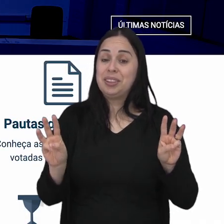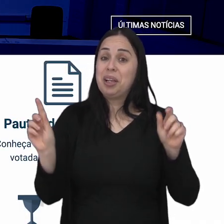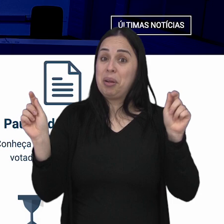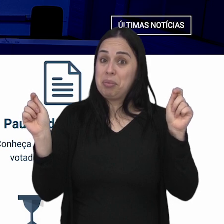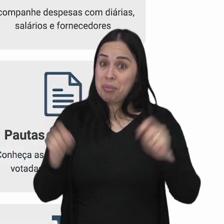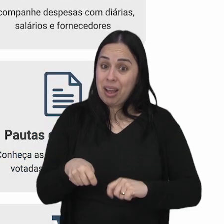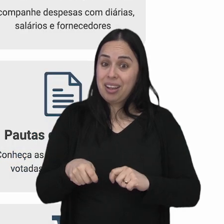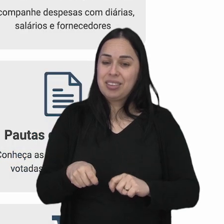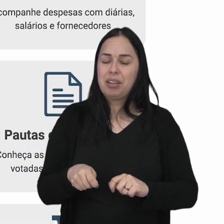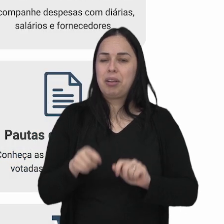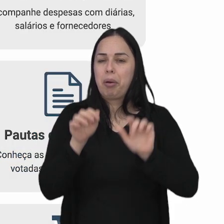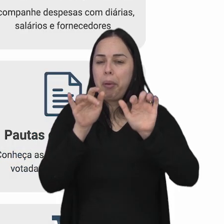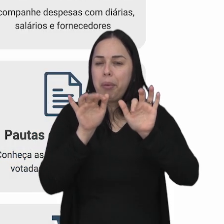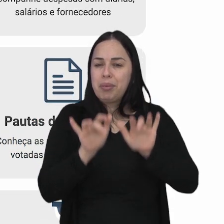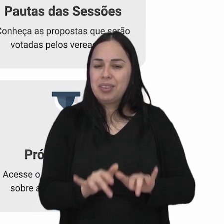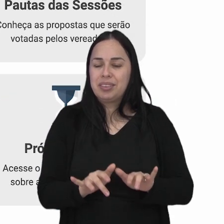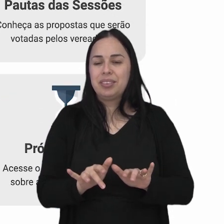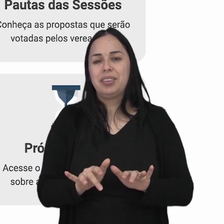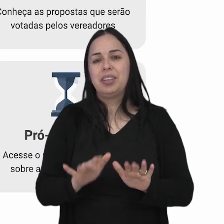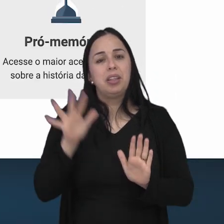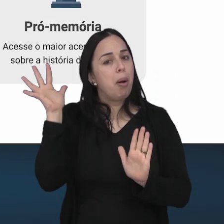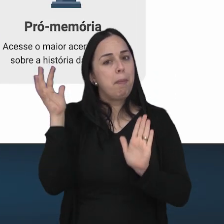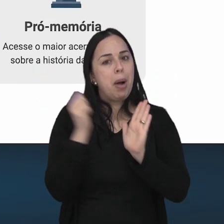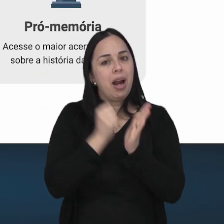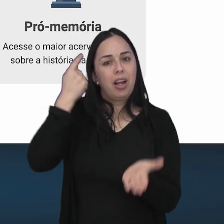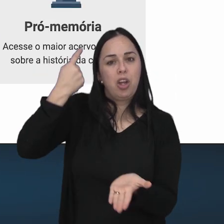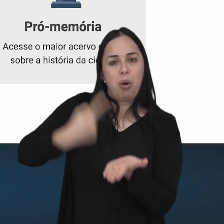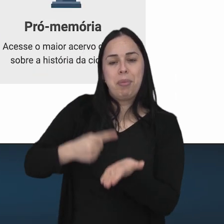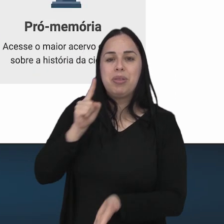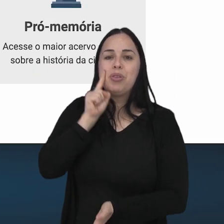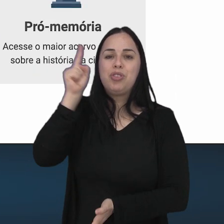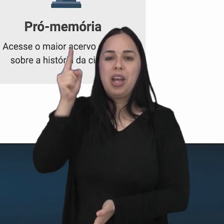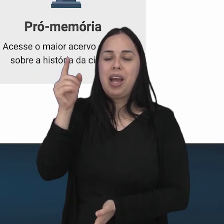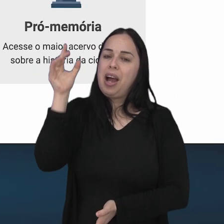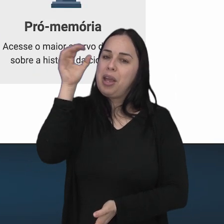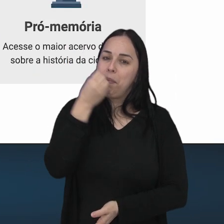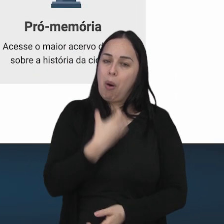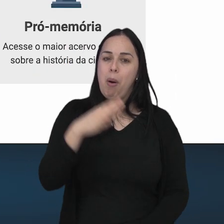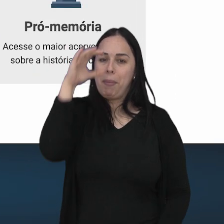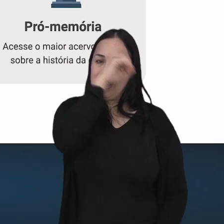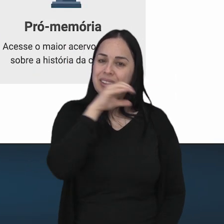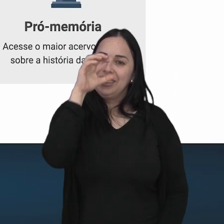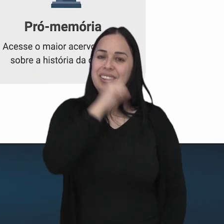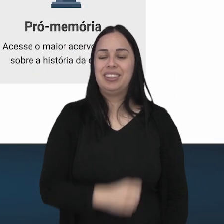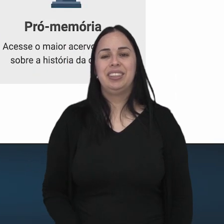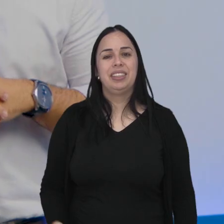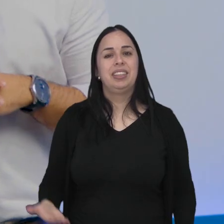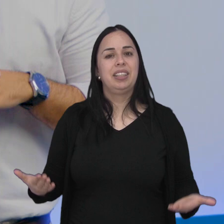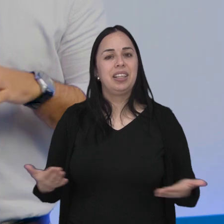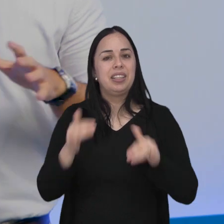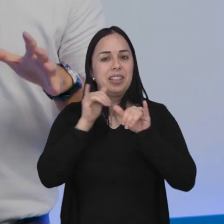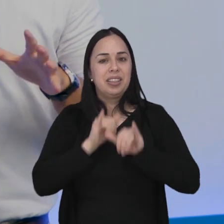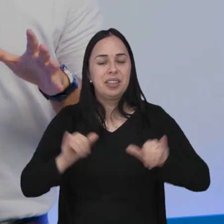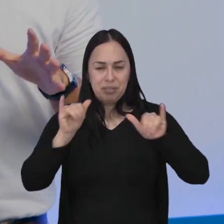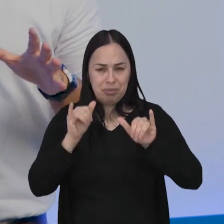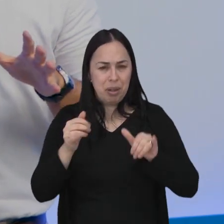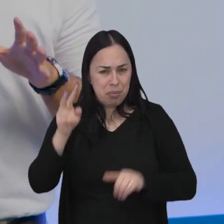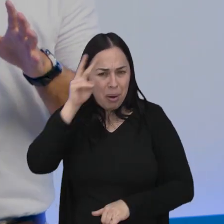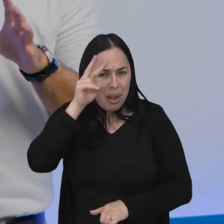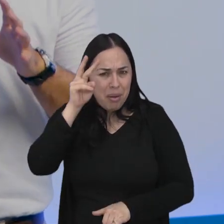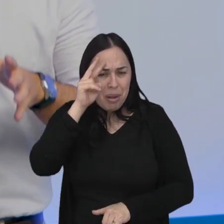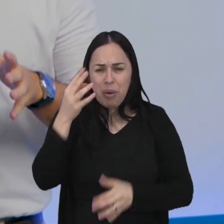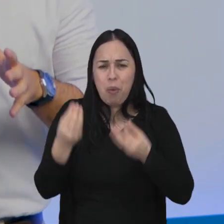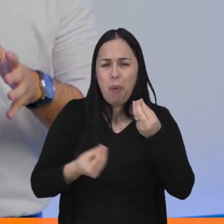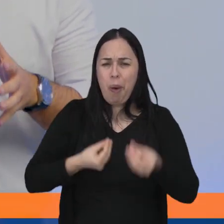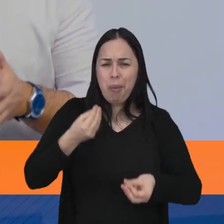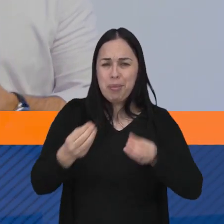da Câmara também está disponível um passo a passo. Então, agende a sua visita e um ótimo aprendizado! E vamos reforçar o